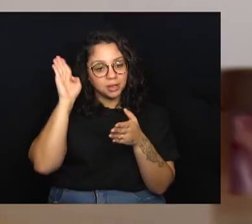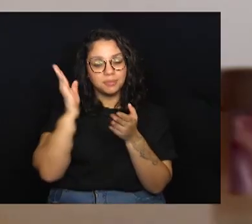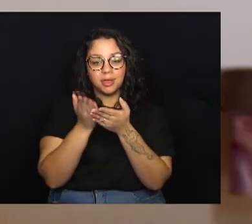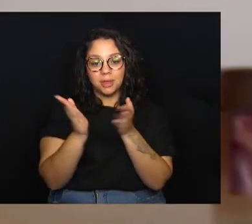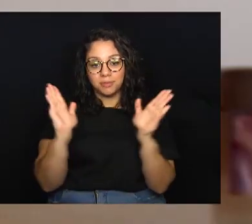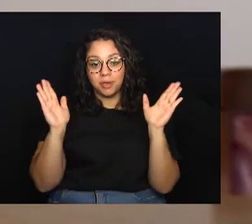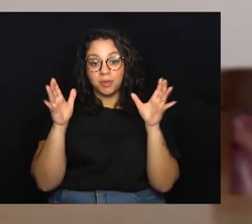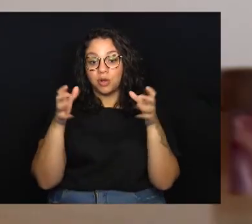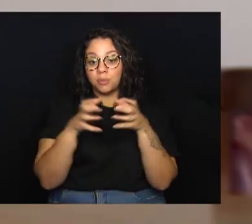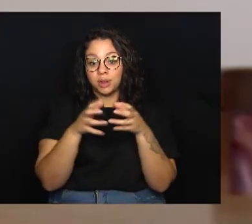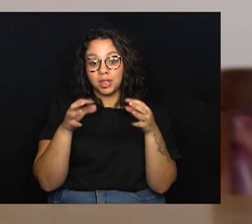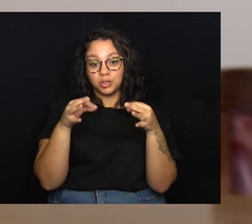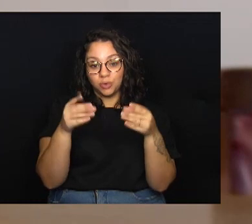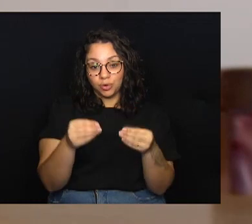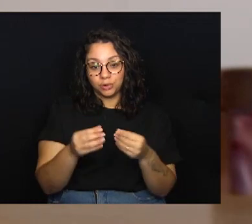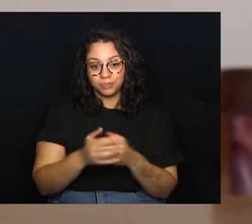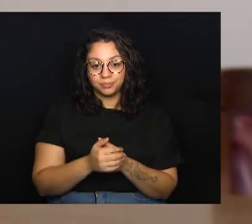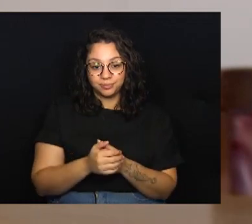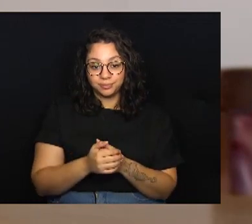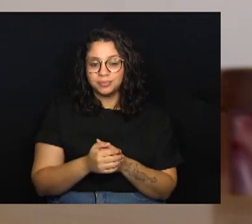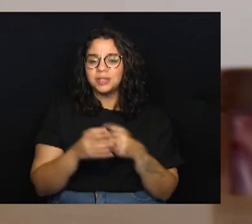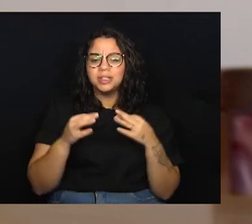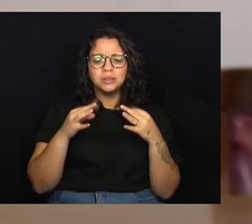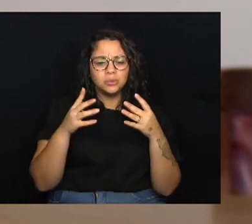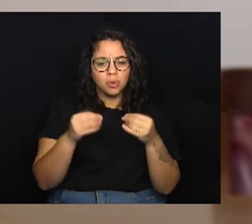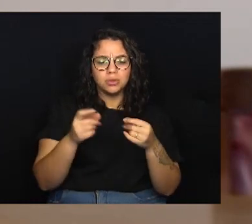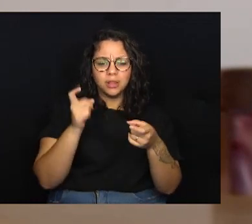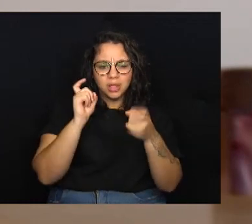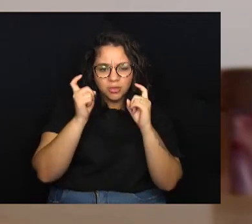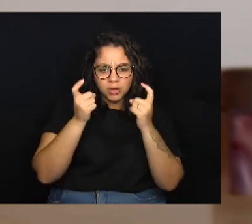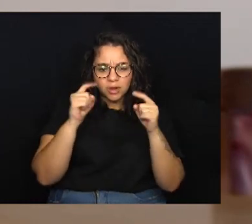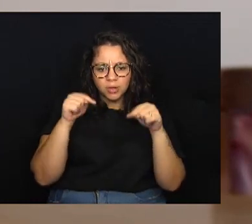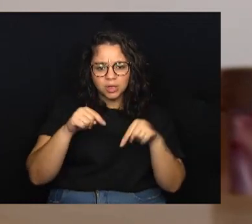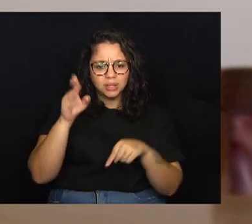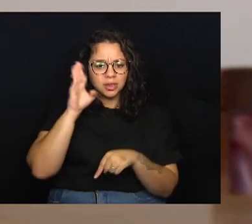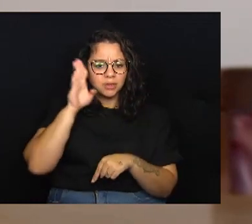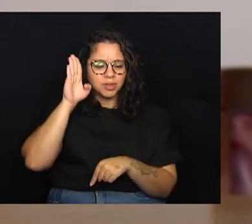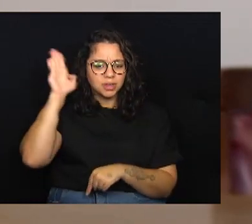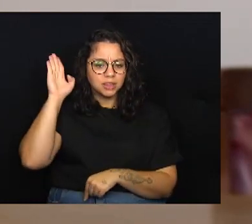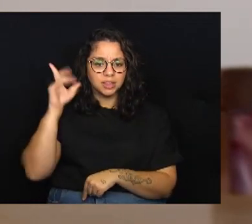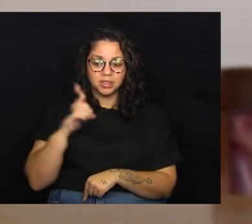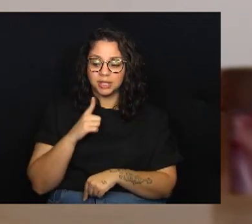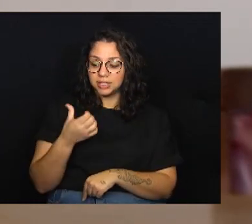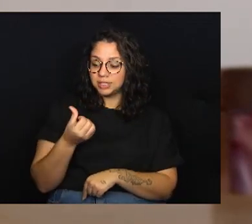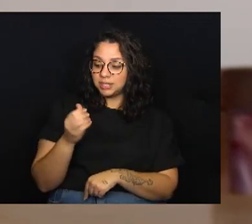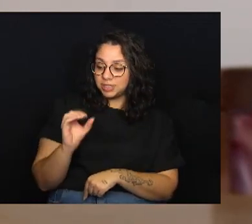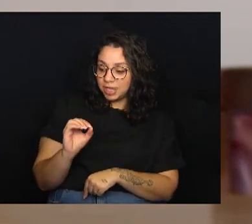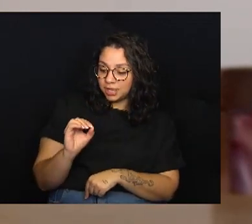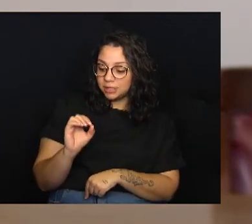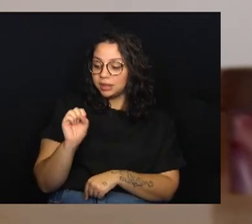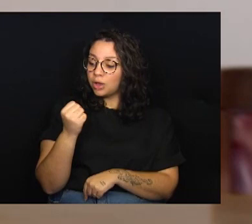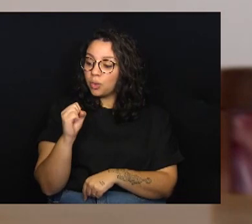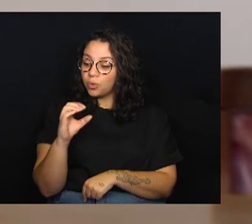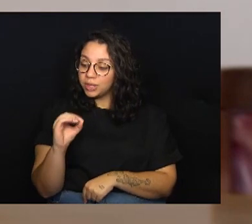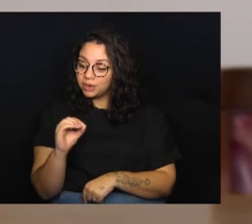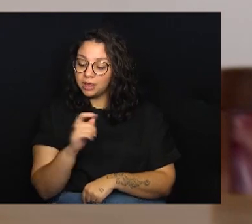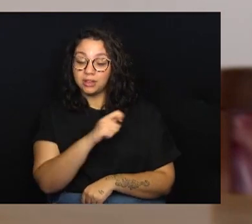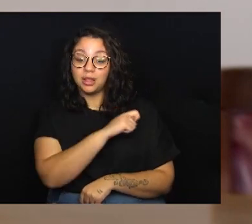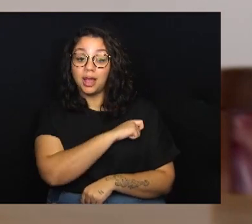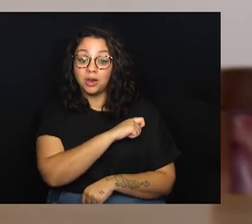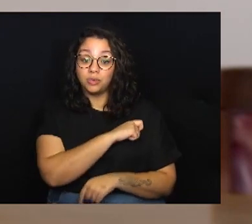comunidade. Em todas as sessões da academia, nós trazemos 60, 80 alunos das